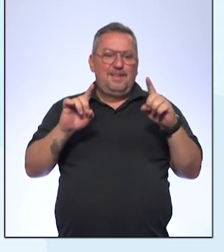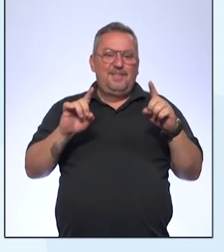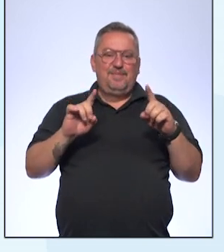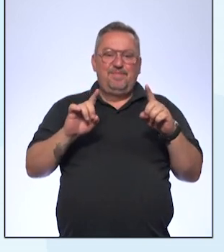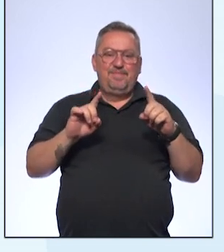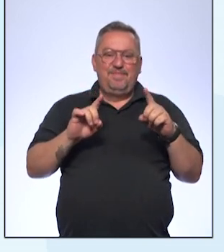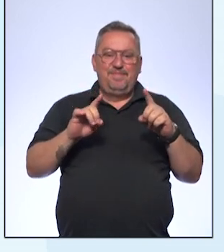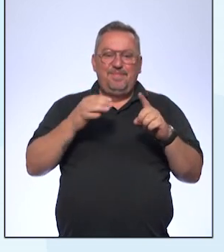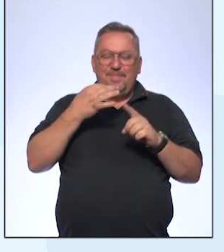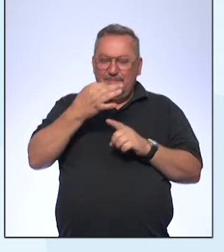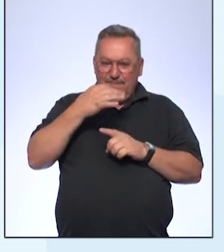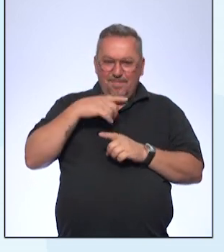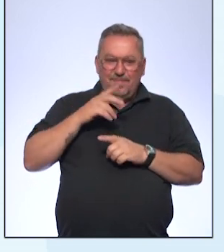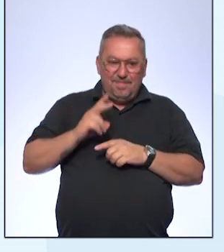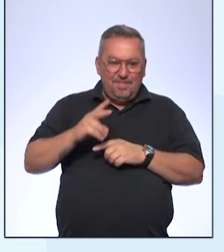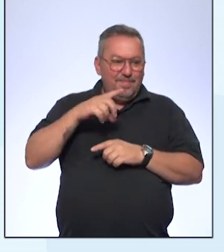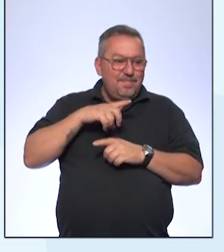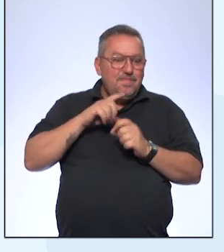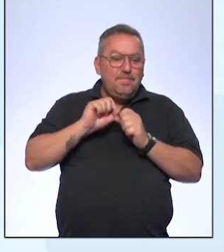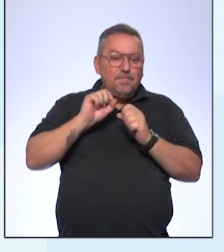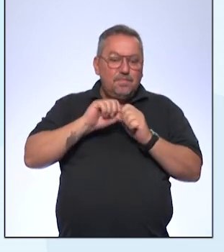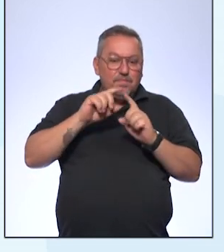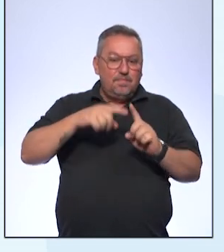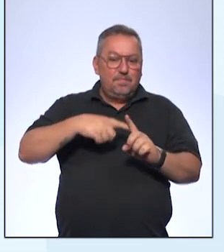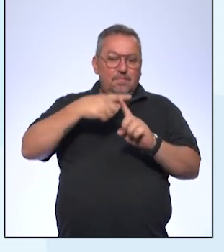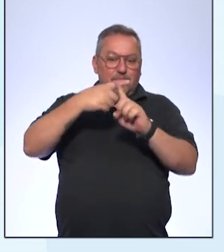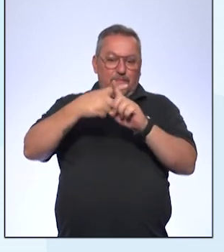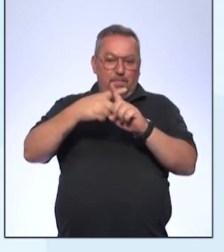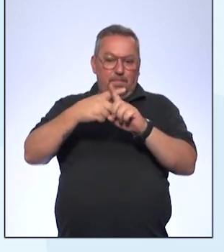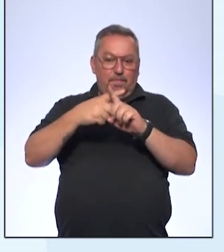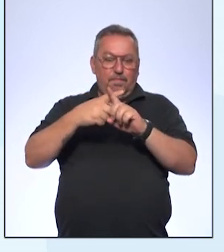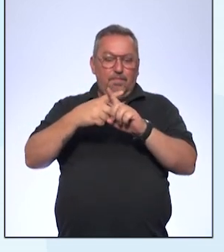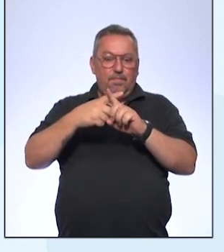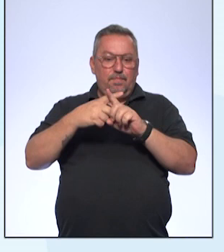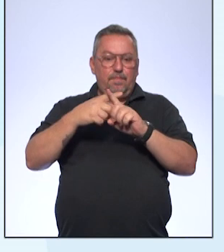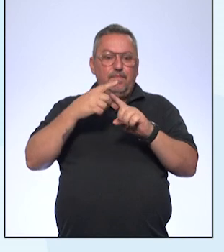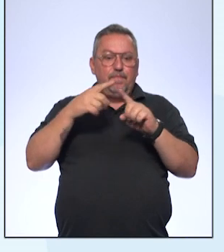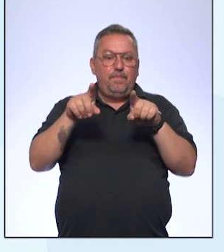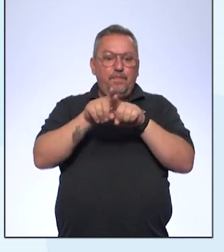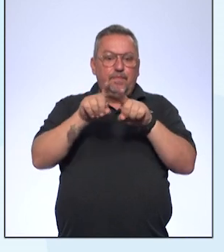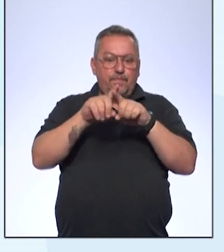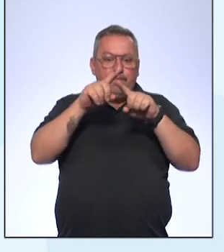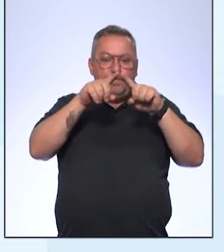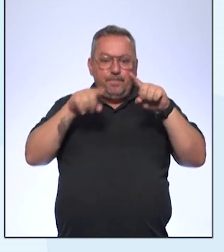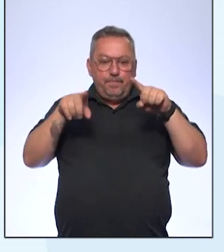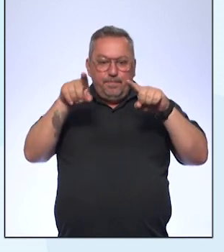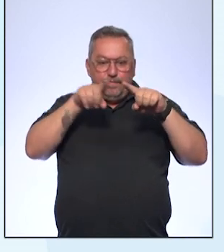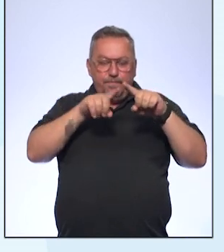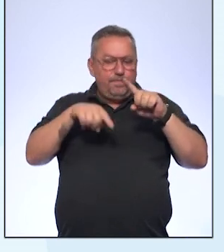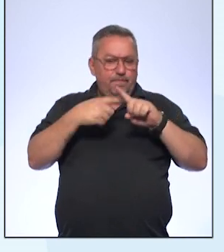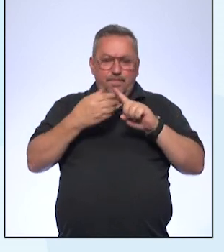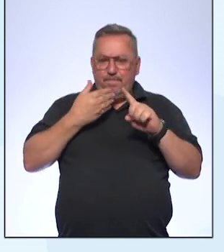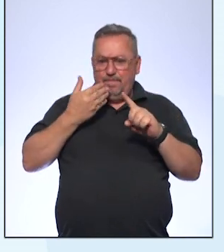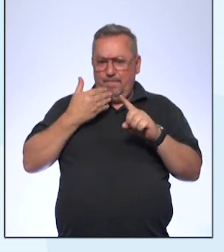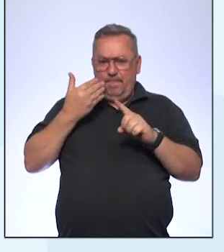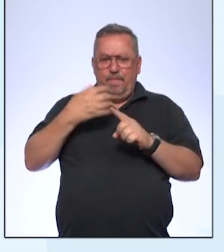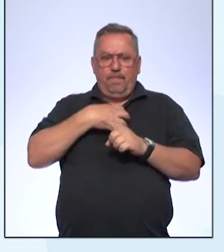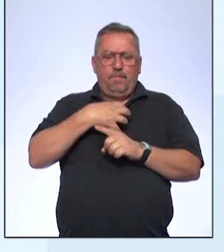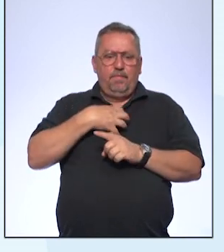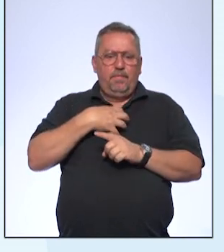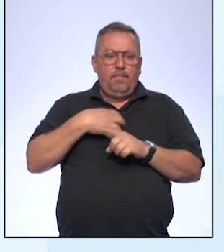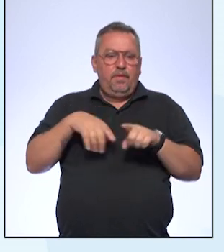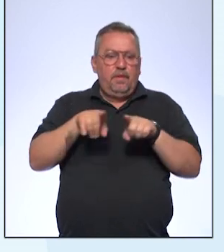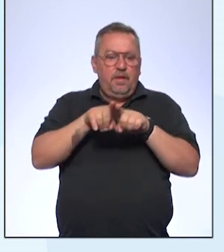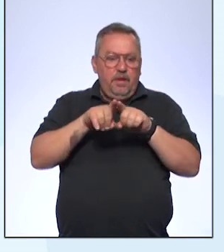a gente tem que sempre fazer essa multiplicação aí em cruz, na diagonal, que vocês acharem mais fácil. Então, eu